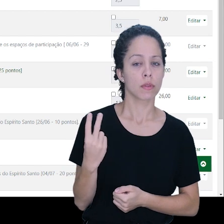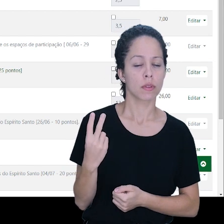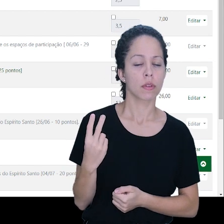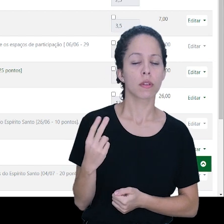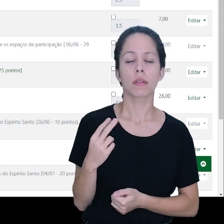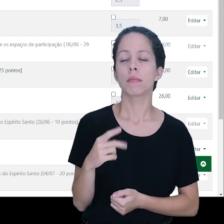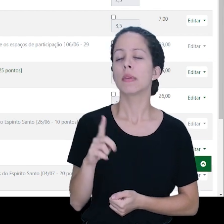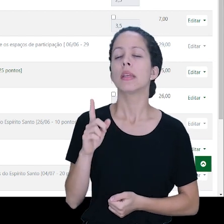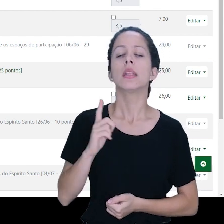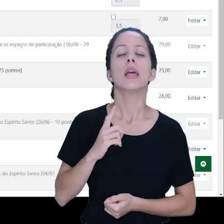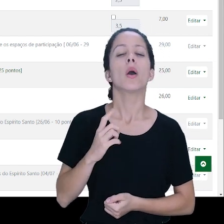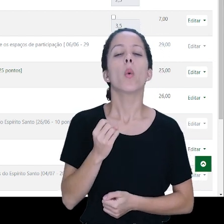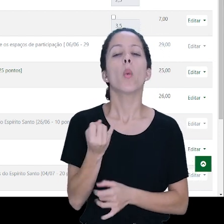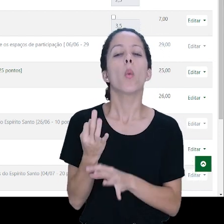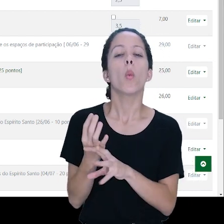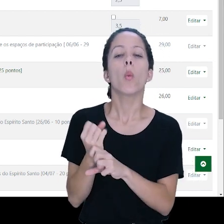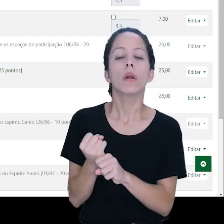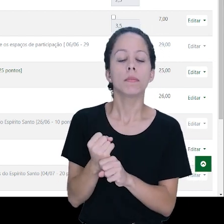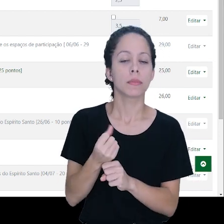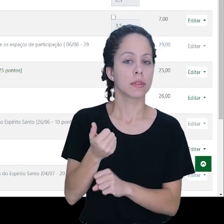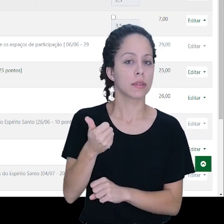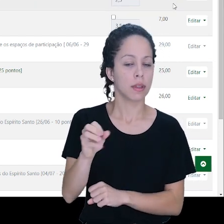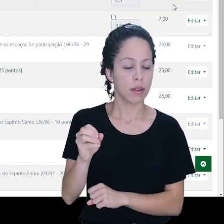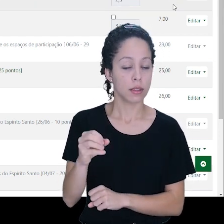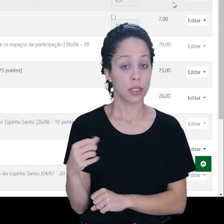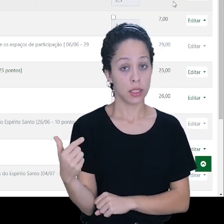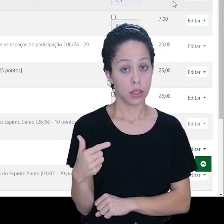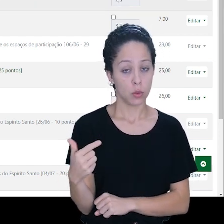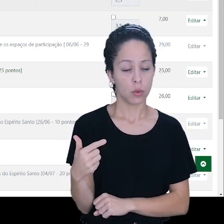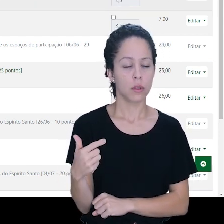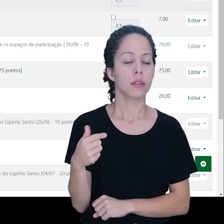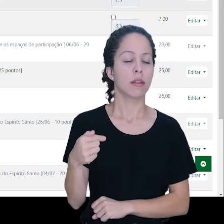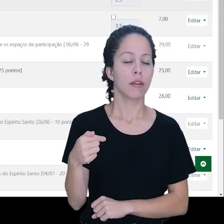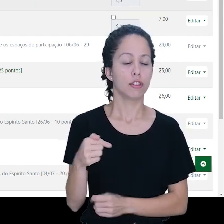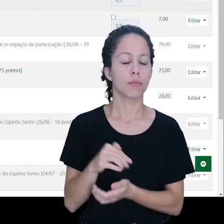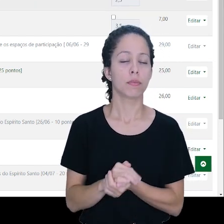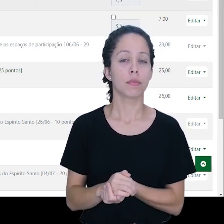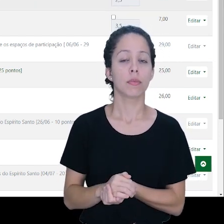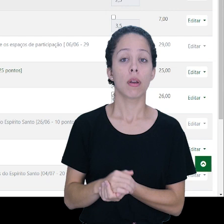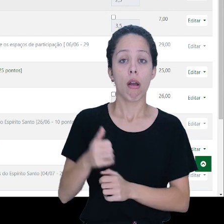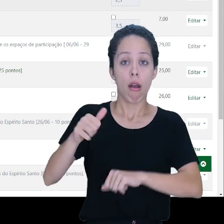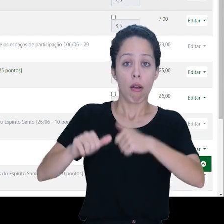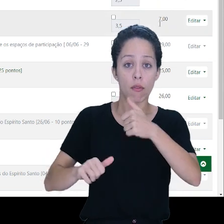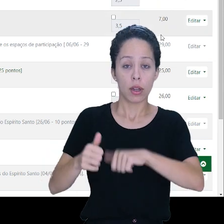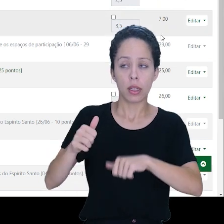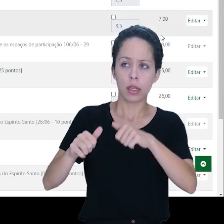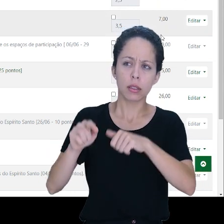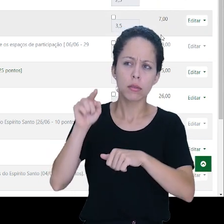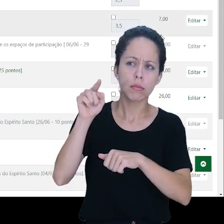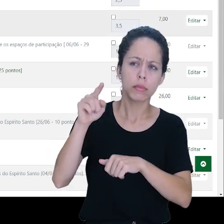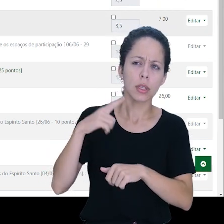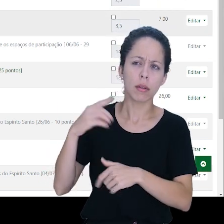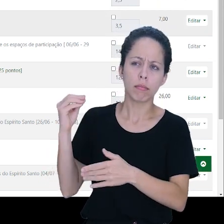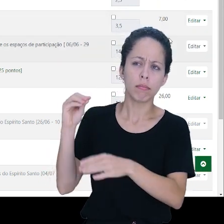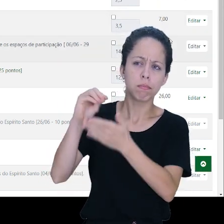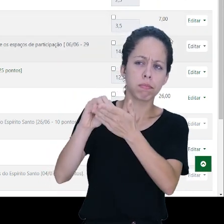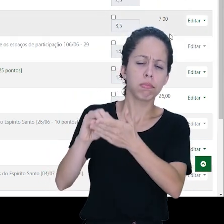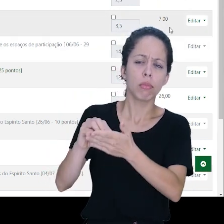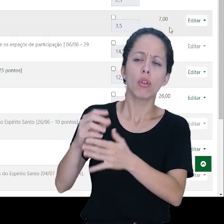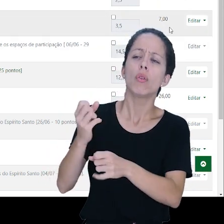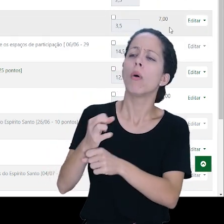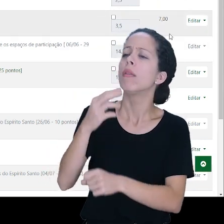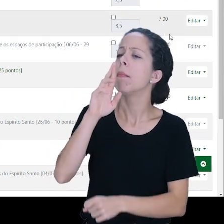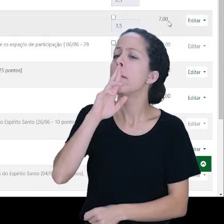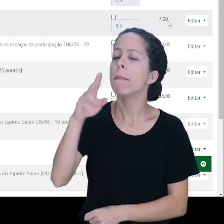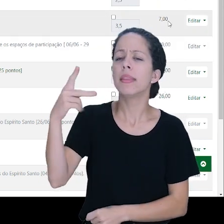10 pontos atividade a etapa 2 7 pontos avaliação atividade 1 5 pontos e o lançamento de